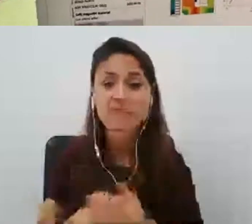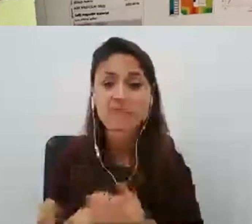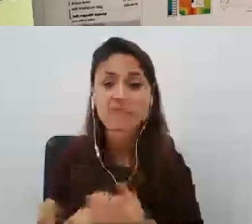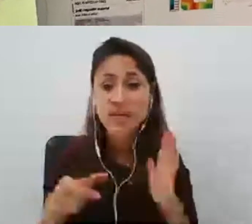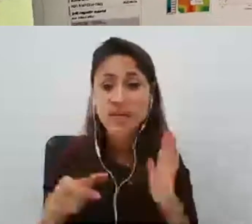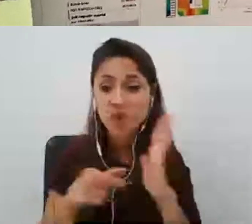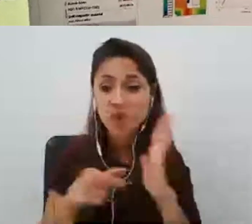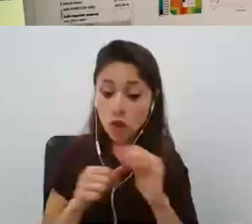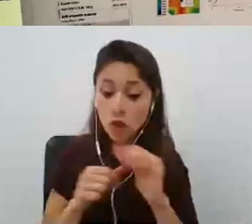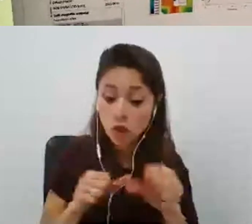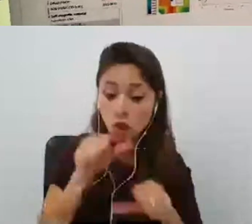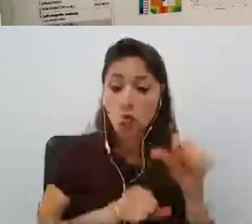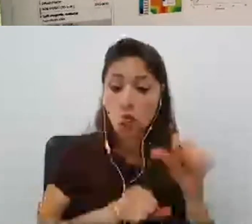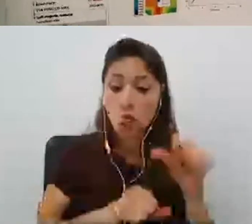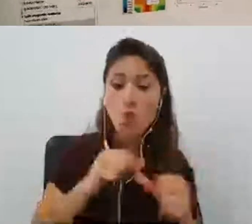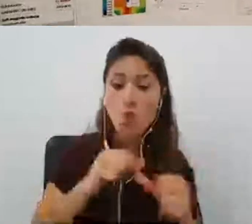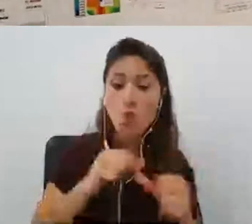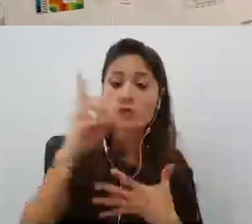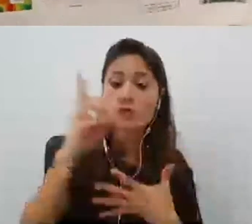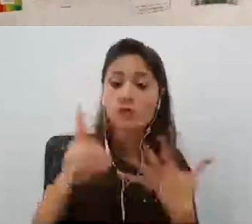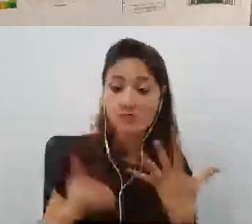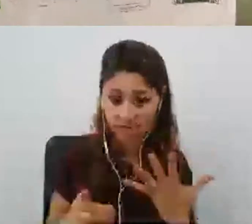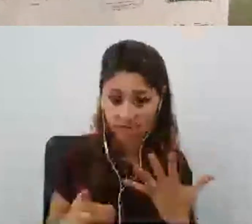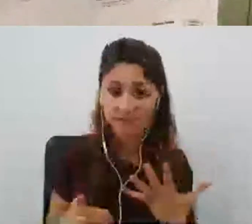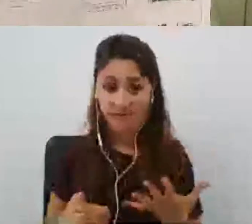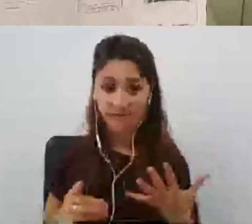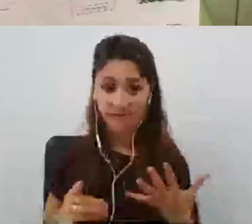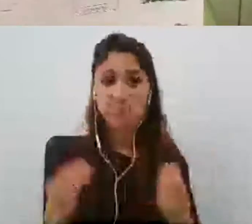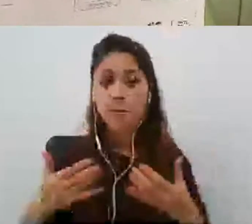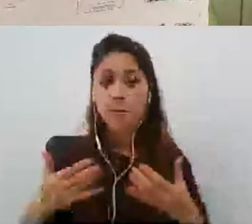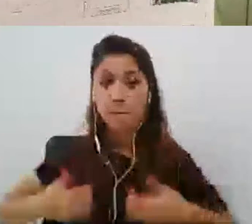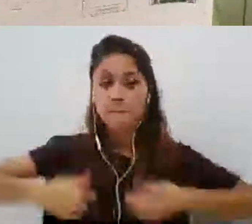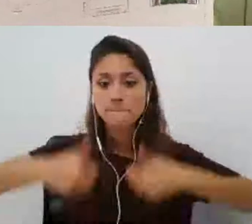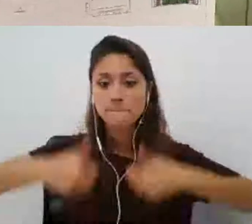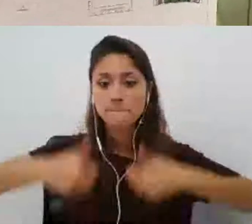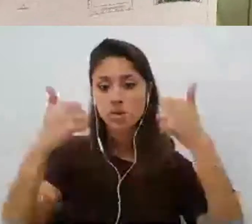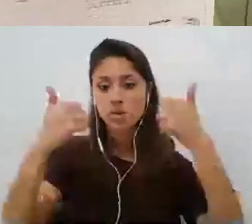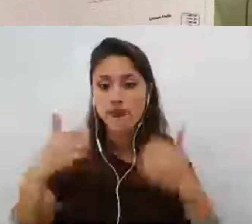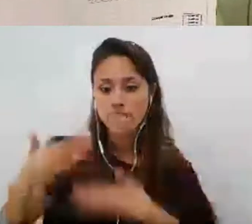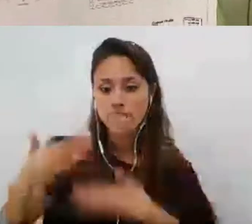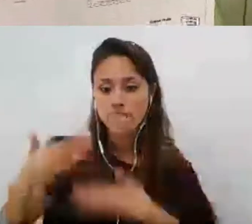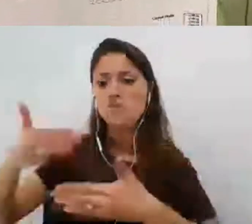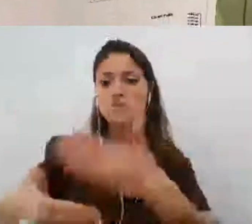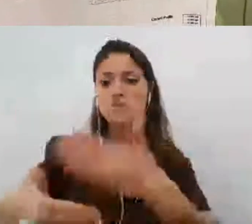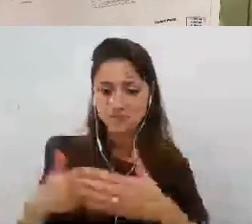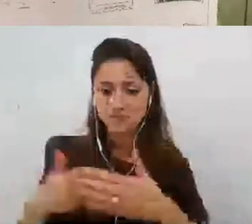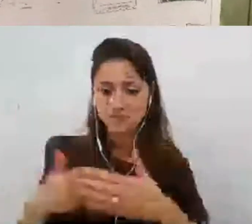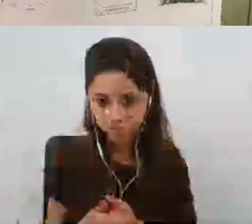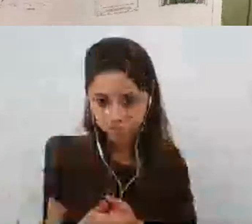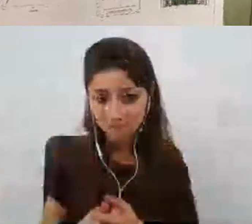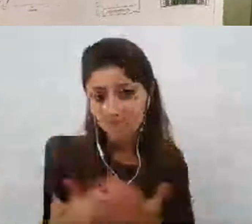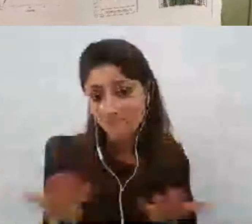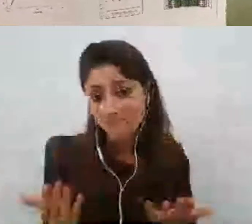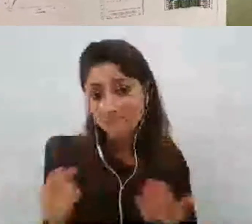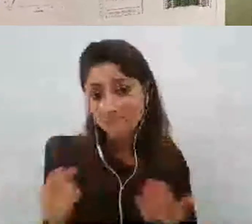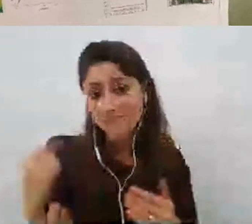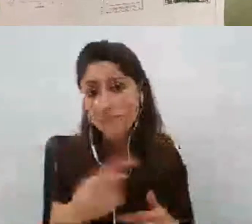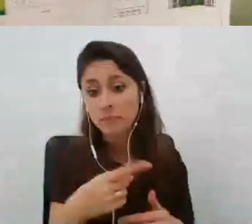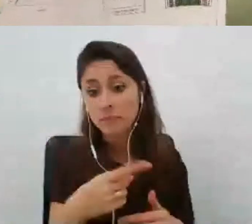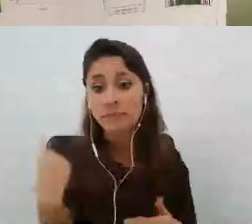em dados, e esses dados foram melhorados ao longo de todo o processo, e aí a gente colocou na